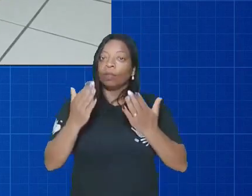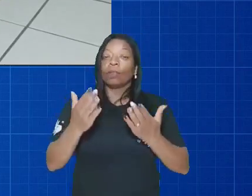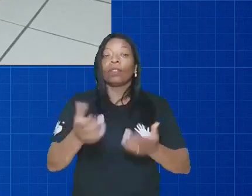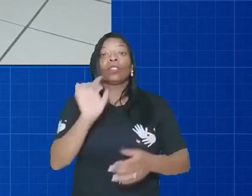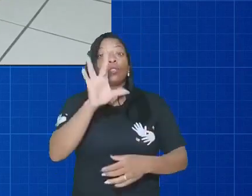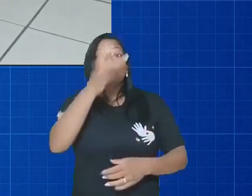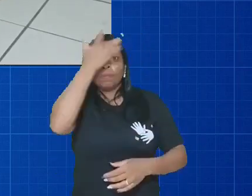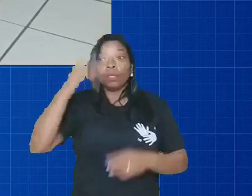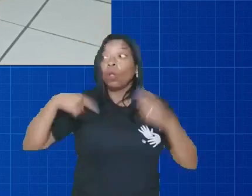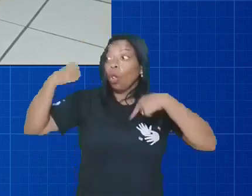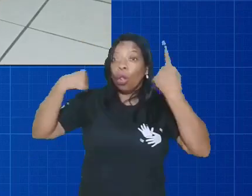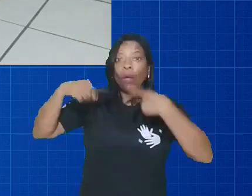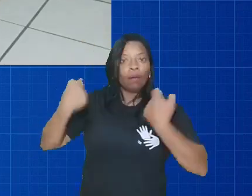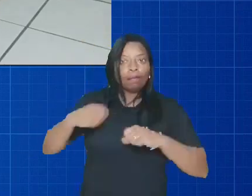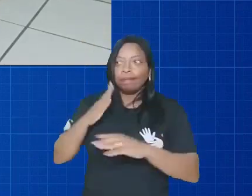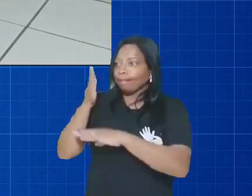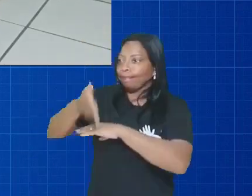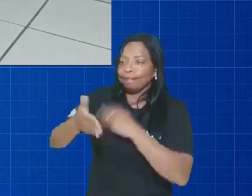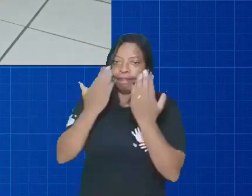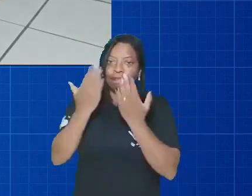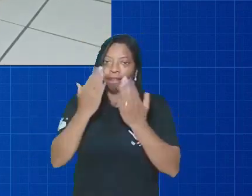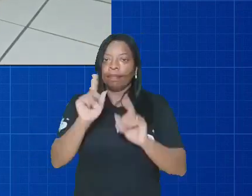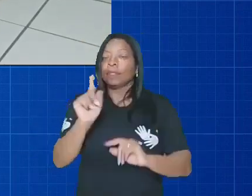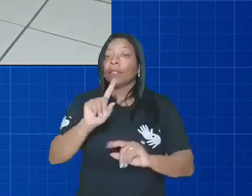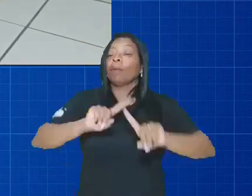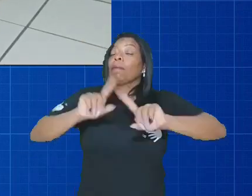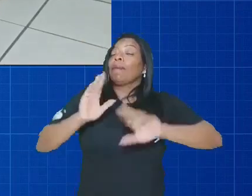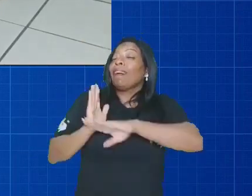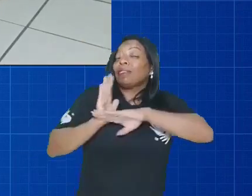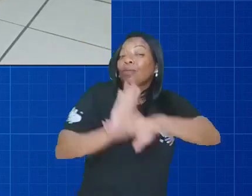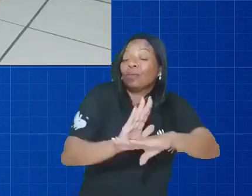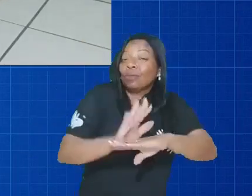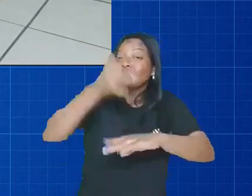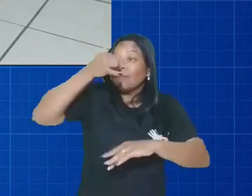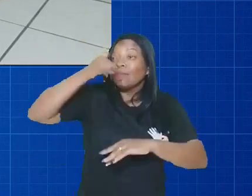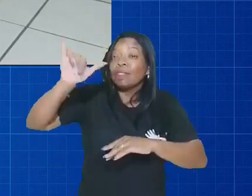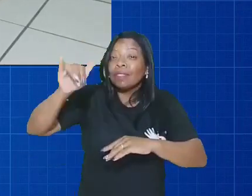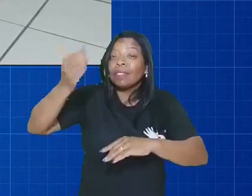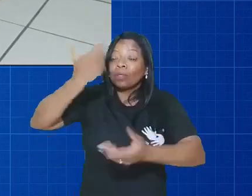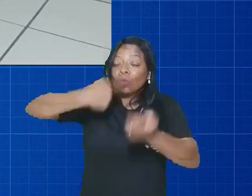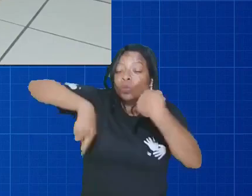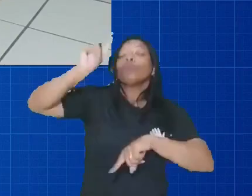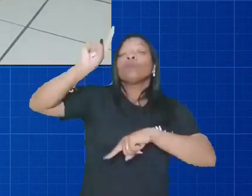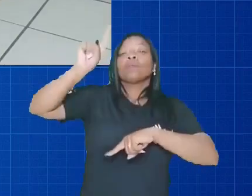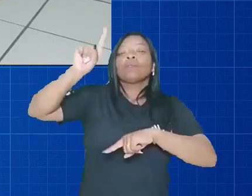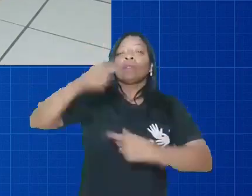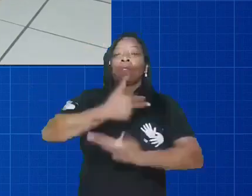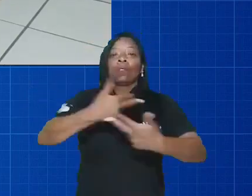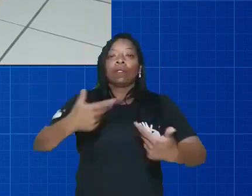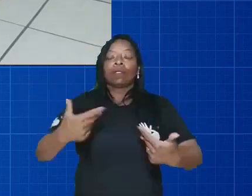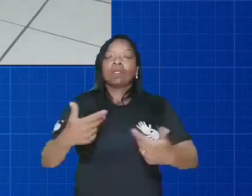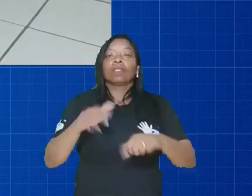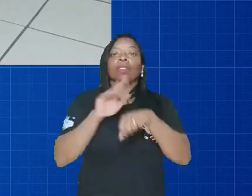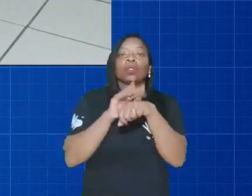até mesmo ao encontro de prevenir muitas situações, né? De poder cuidar para que o adoecimento não